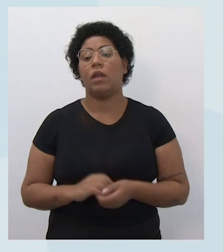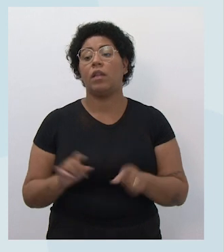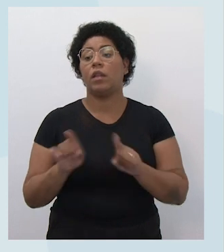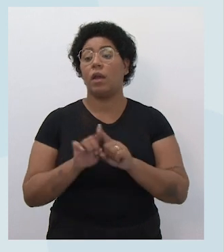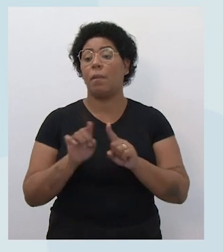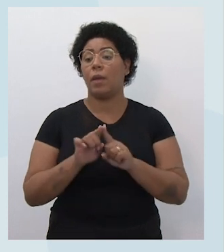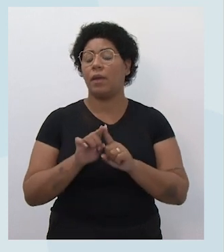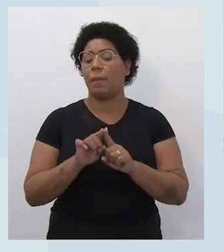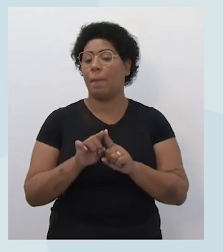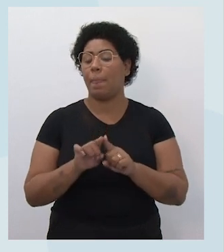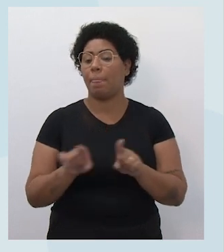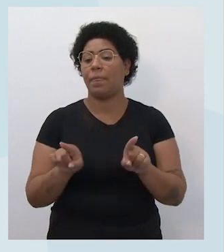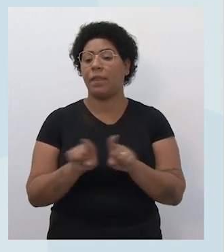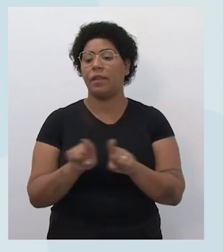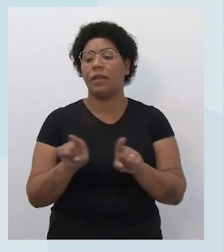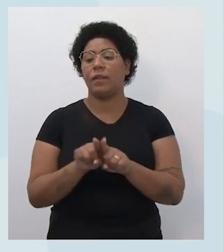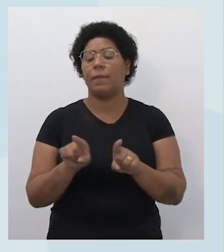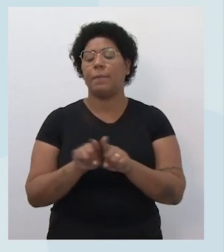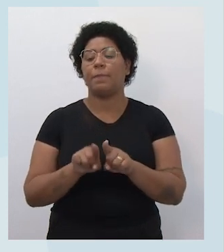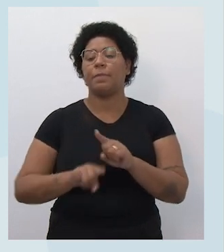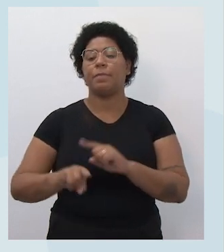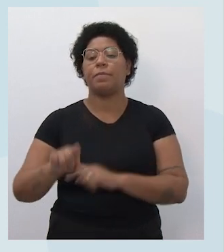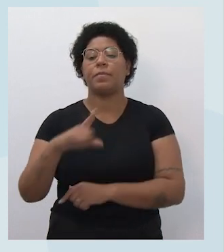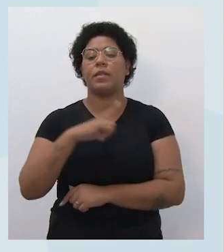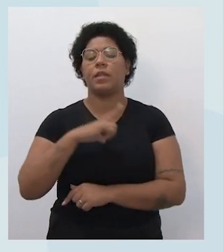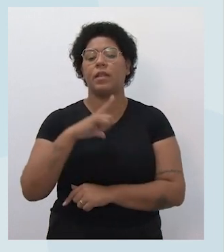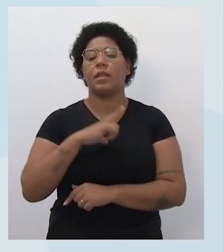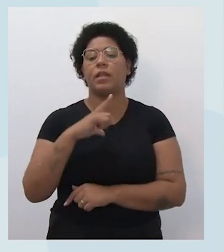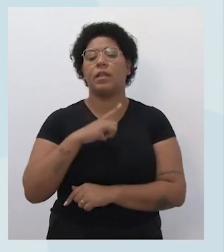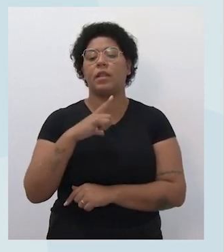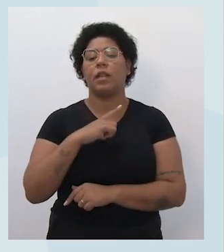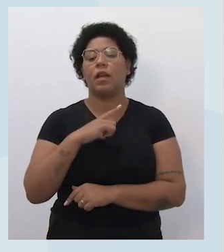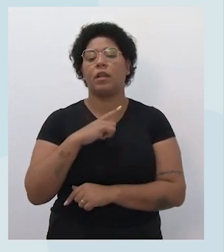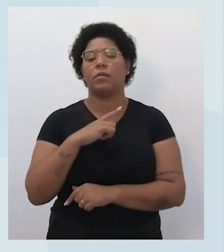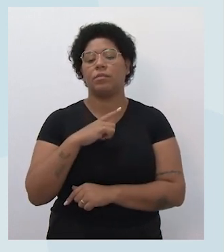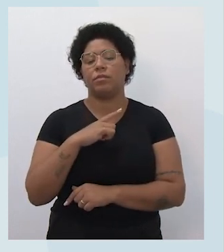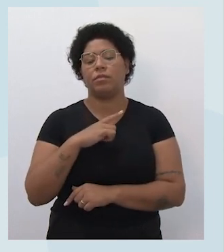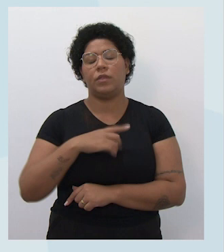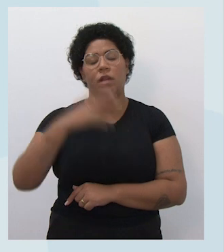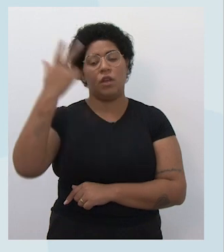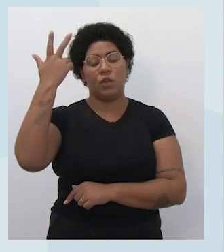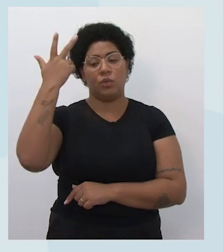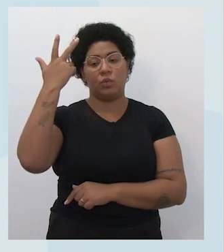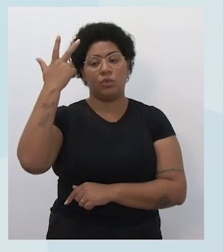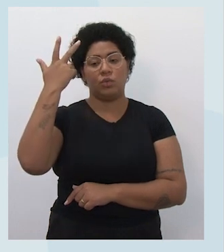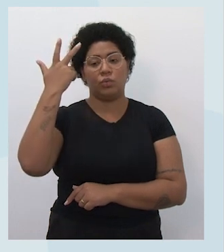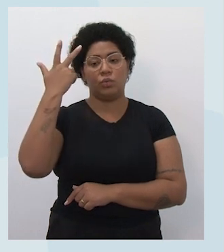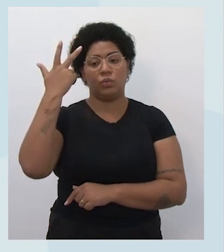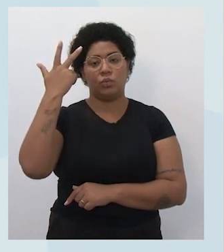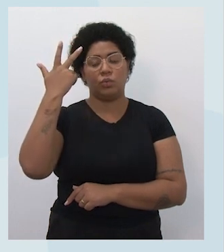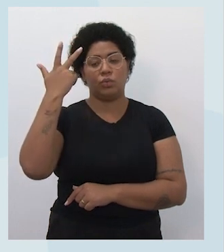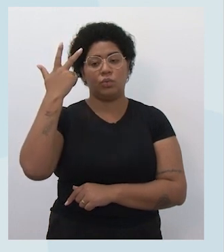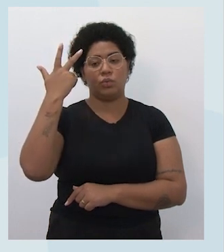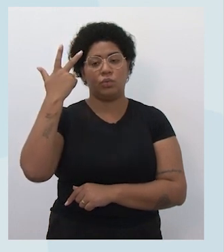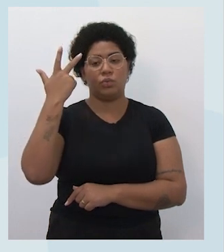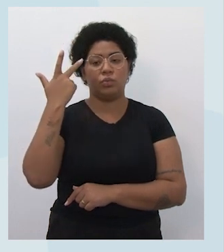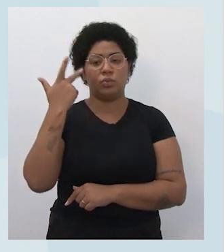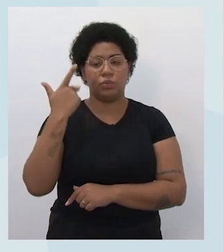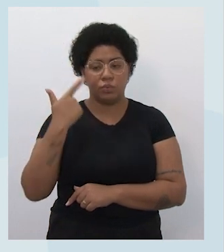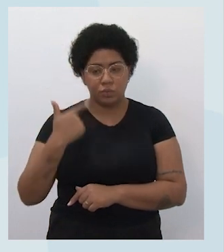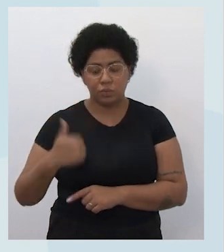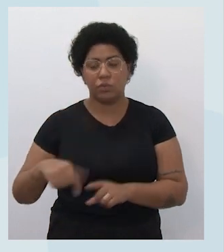E dentro dos temas contemporâneos transversais propostos dentro da BNCC, a gente elencou 2, que seria o trabalho